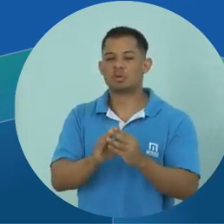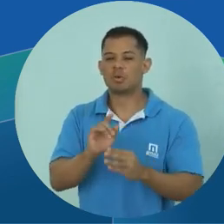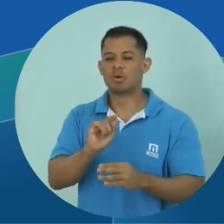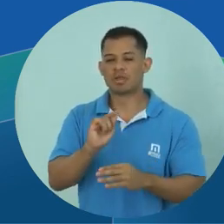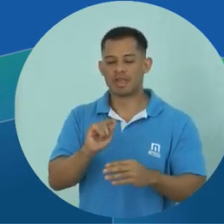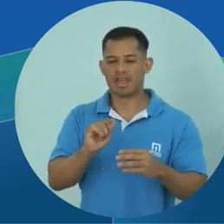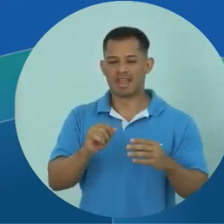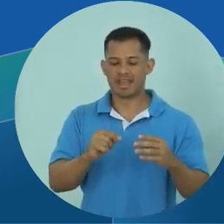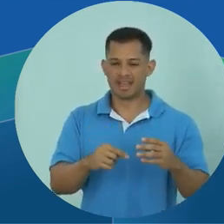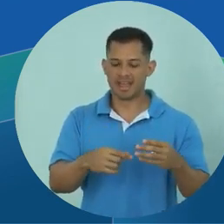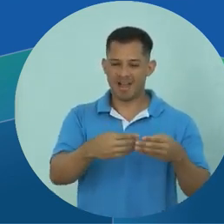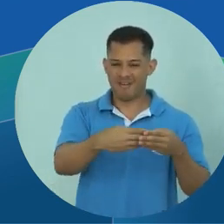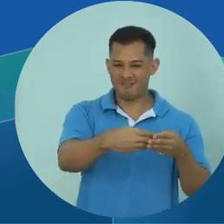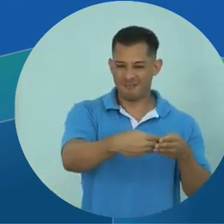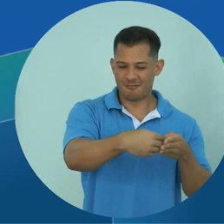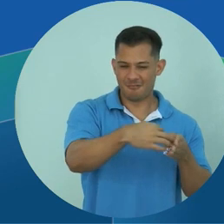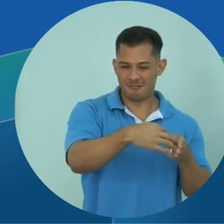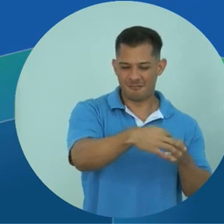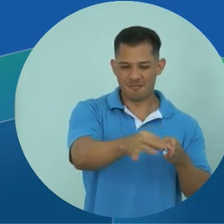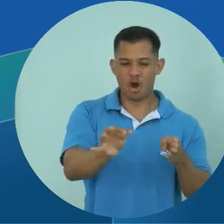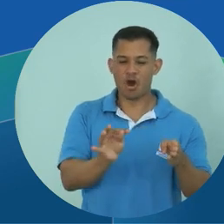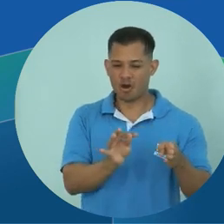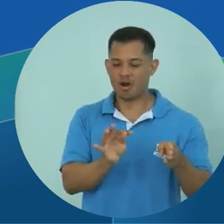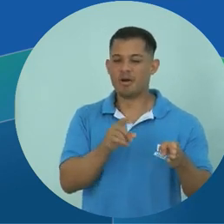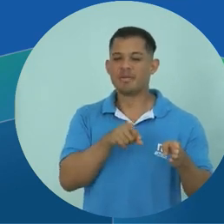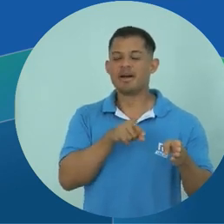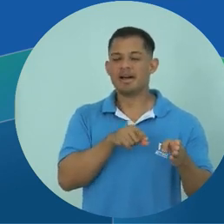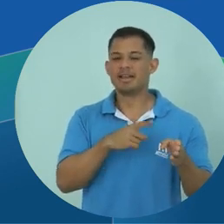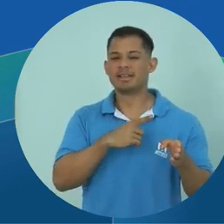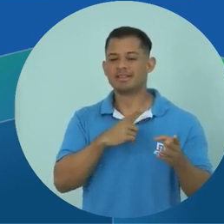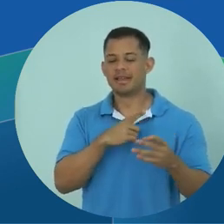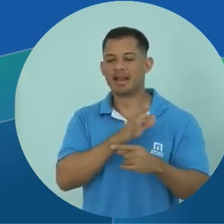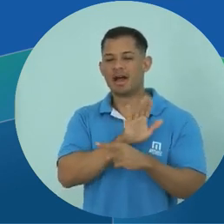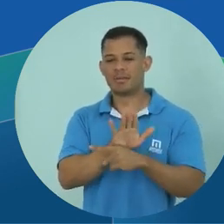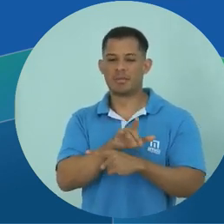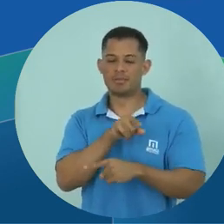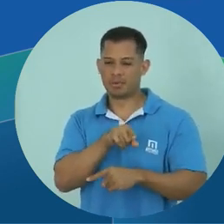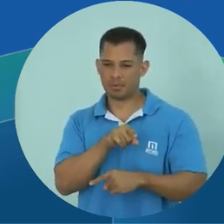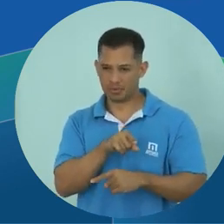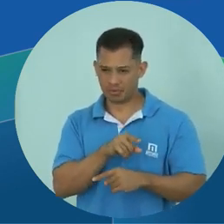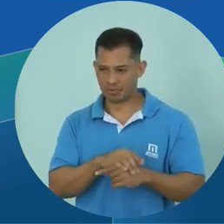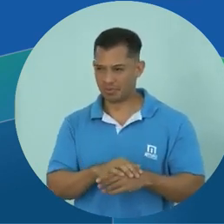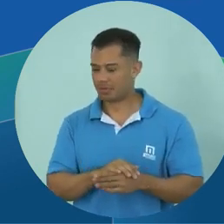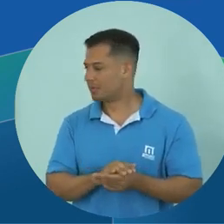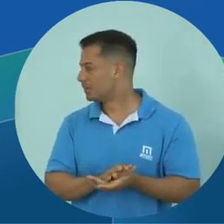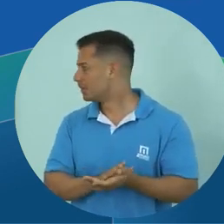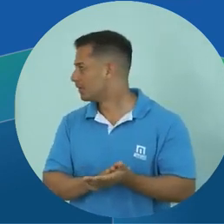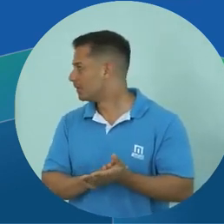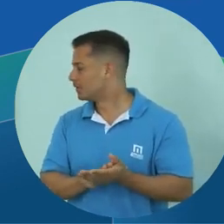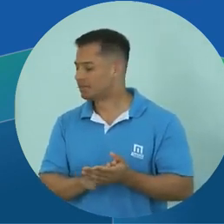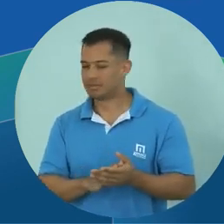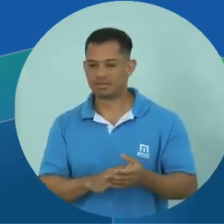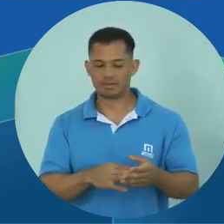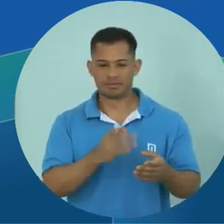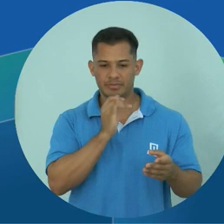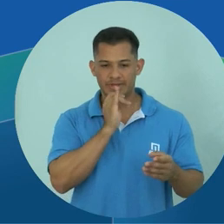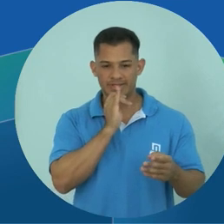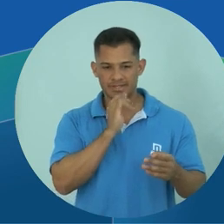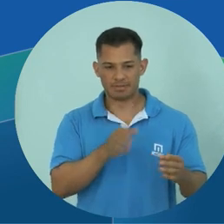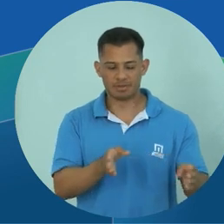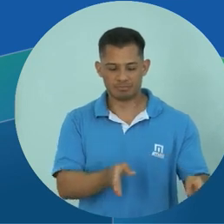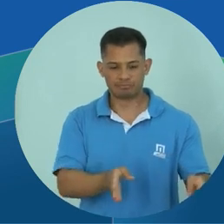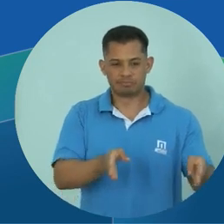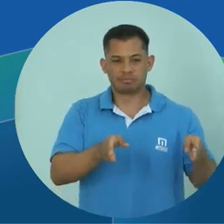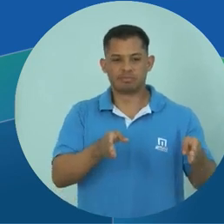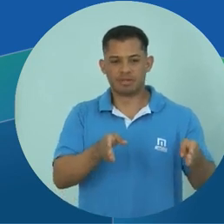própria forma ela prepara o apoio do avanço seguinte. Então, a cada subida de